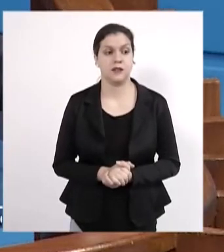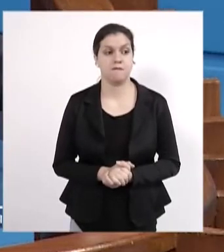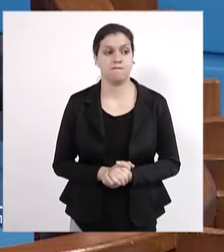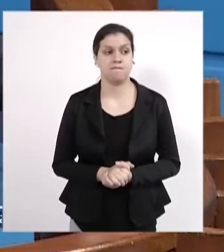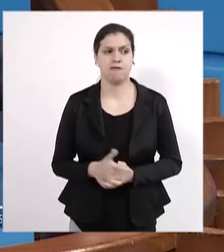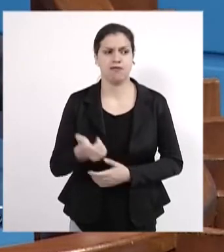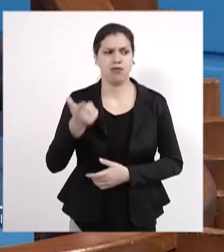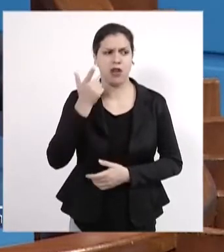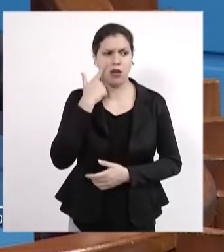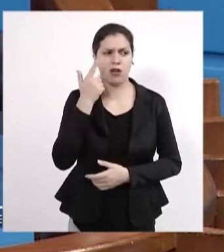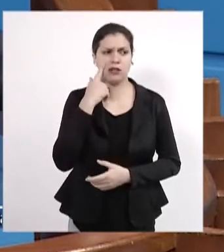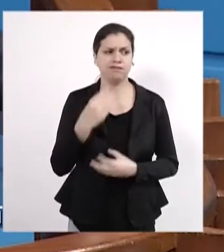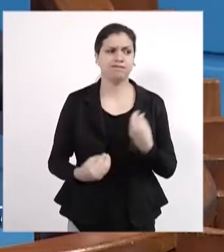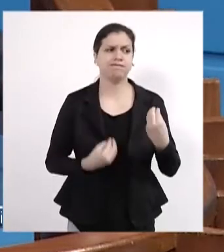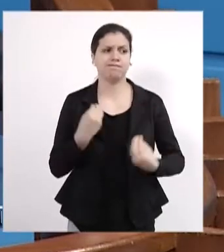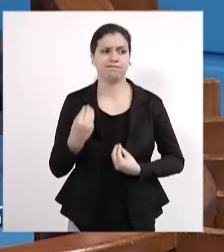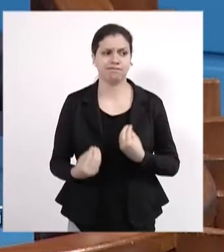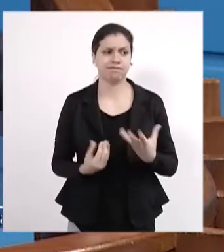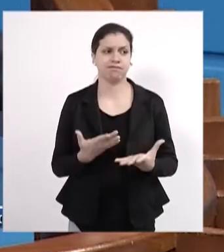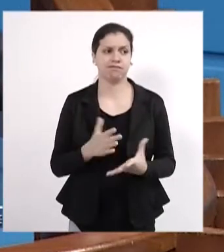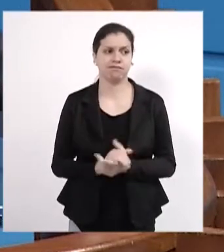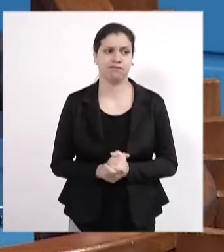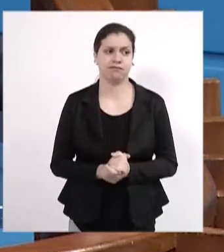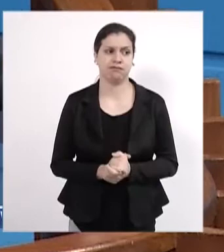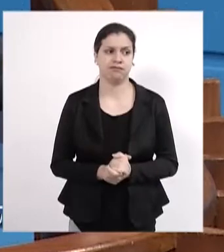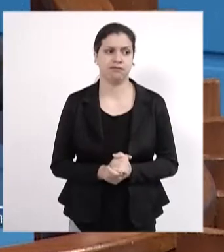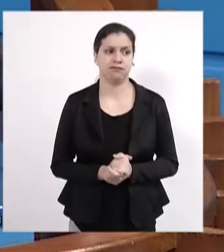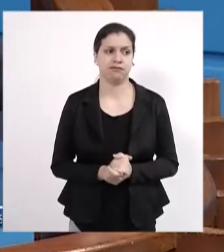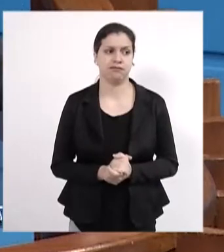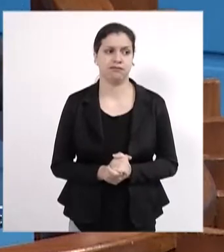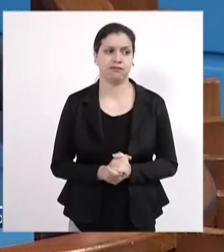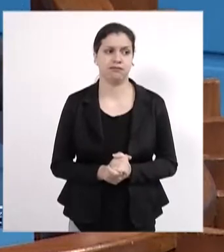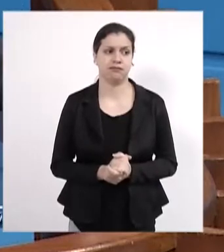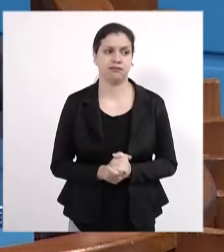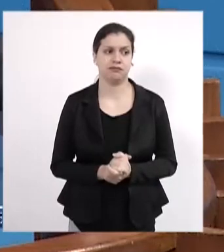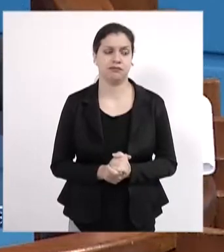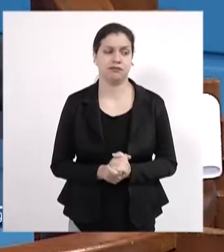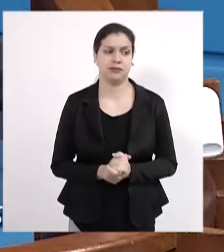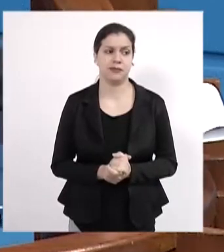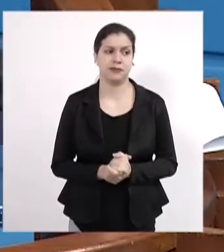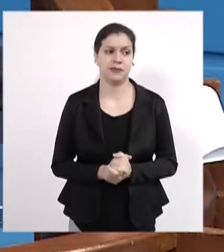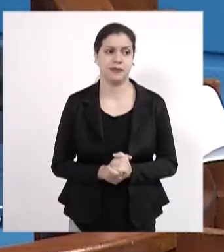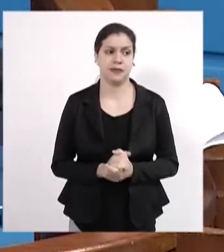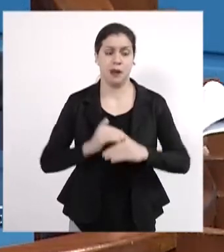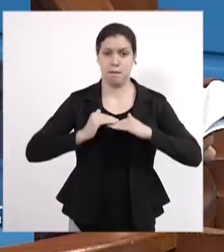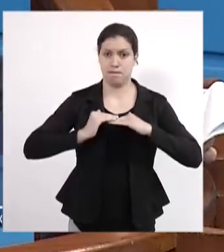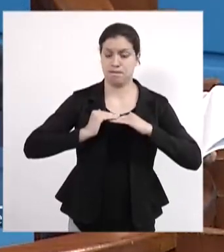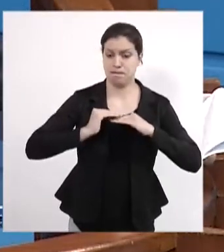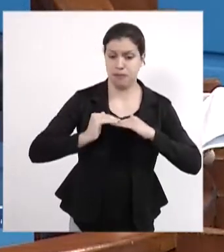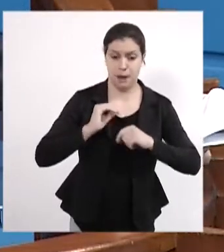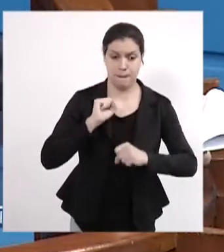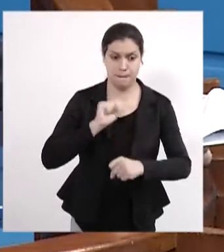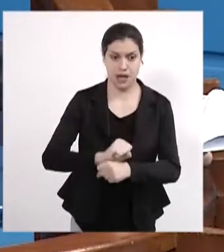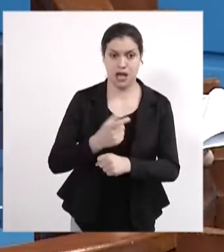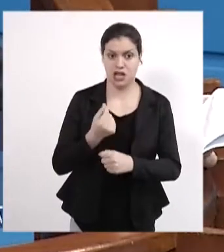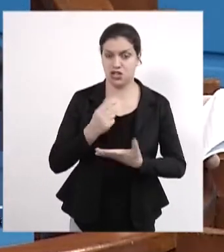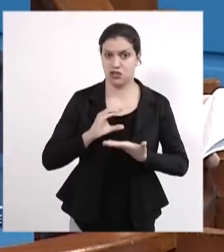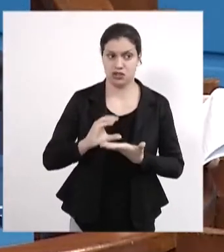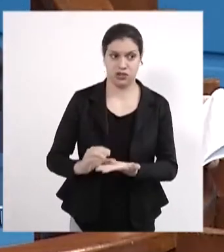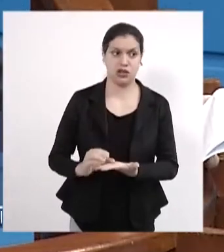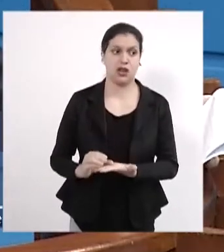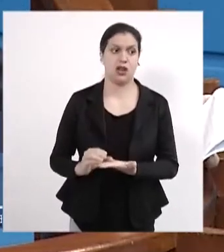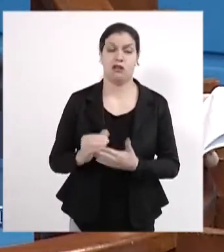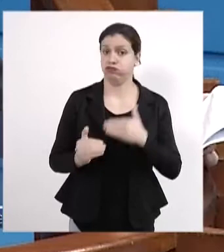Olha só que medida, que ponto que nós chegamos. Congela o orçamento, não tem dinheiro para as